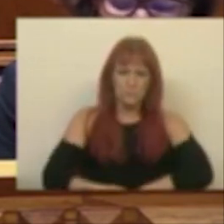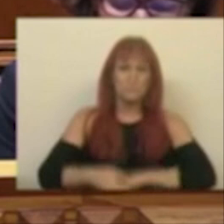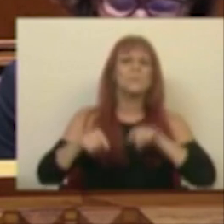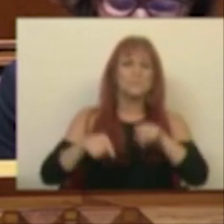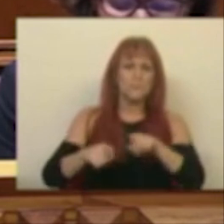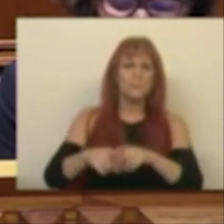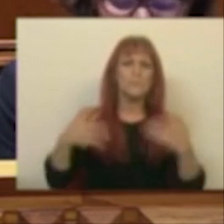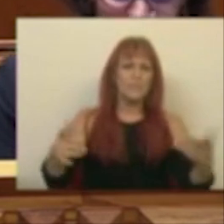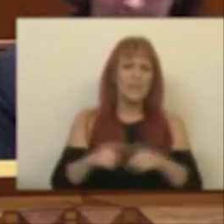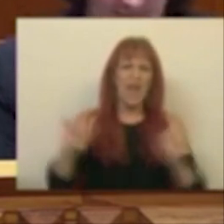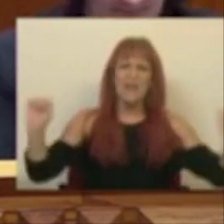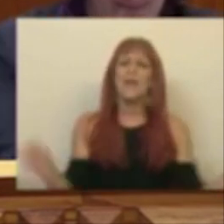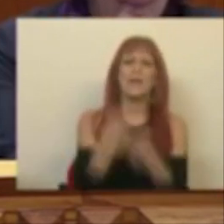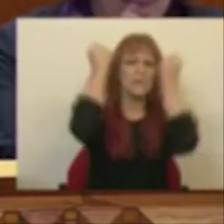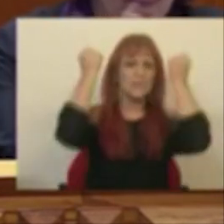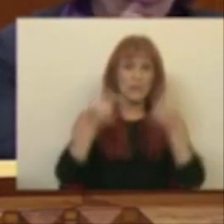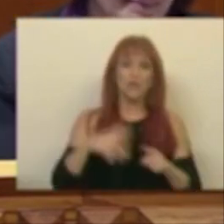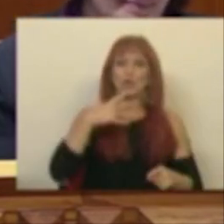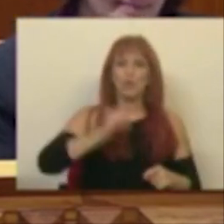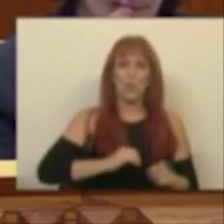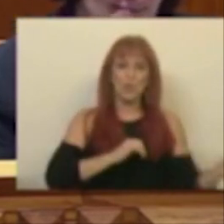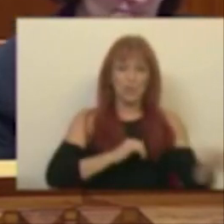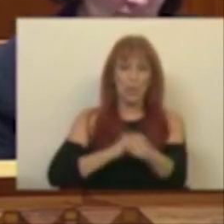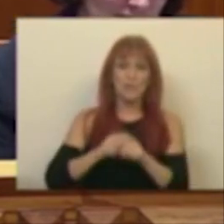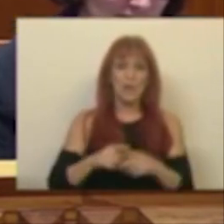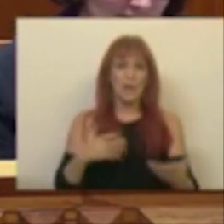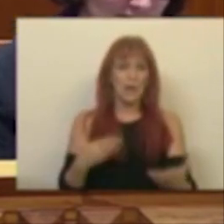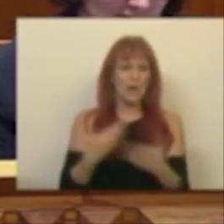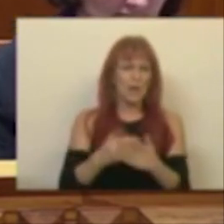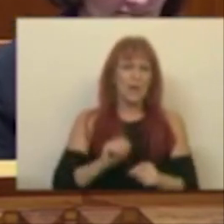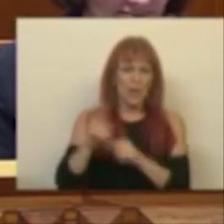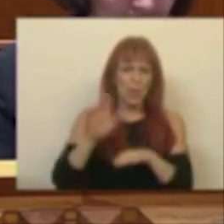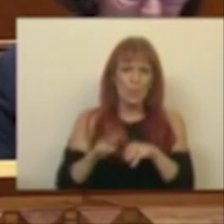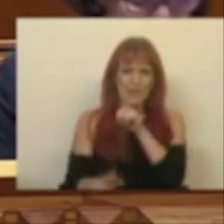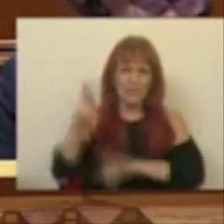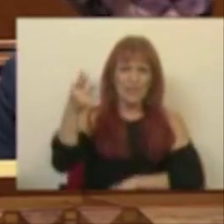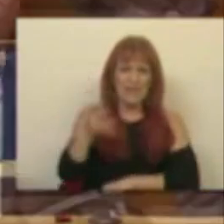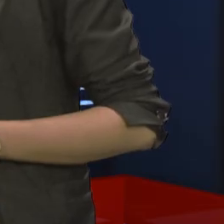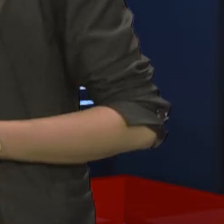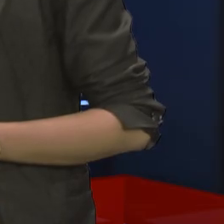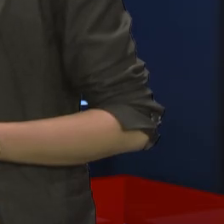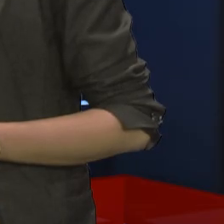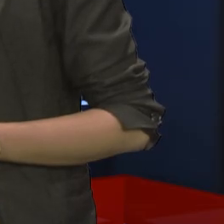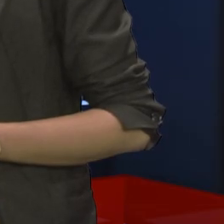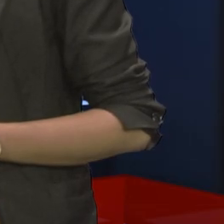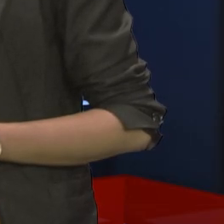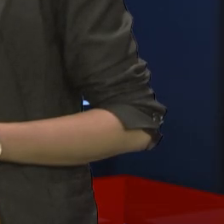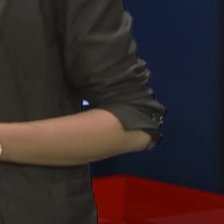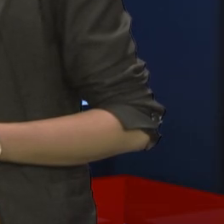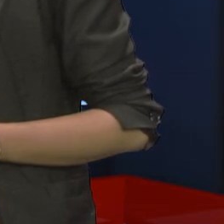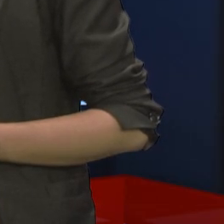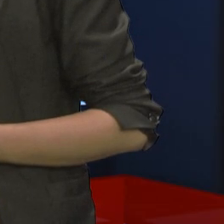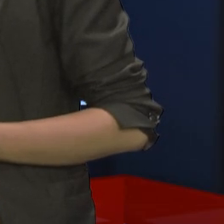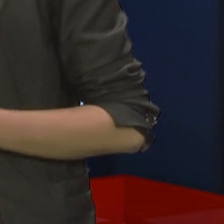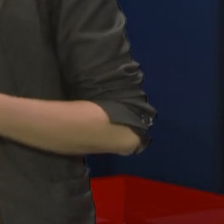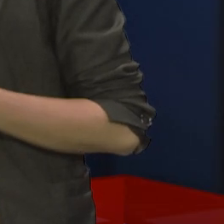massiva para resgatar todos aqueles que seriam afetados pela subida dramática da taxa de juros. A coordenadora do Bloco de Esquerda